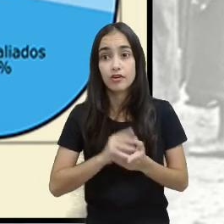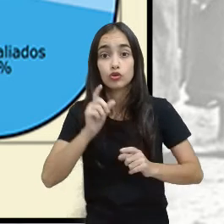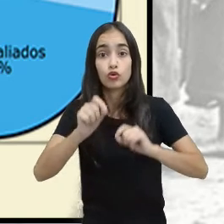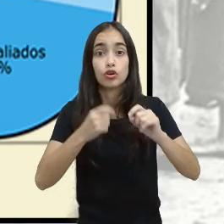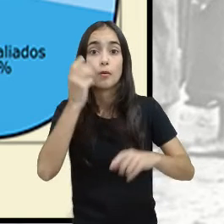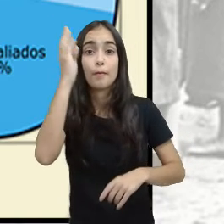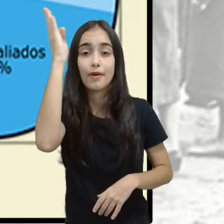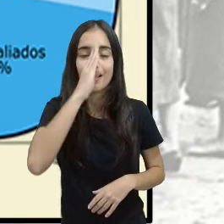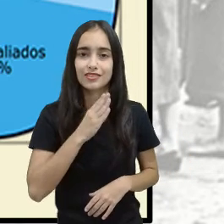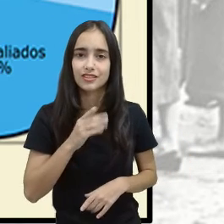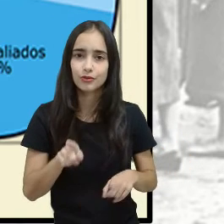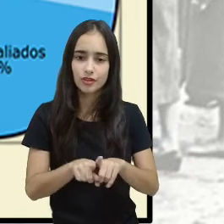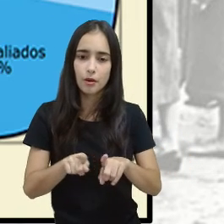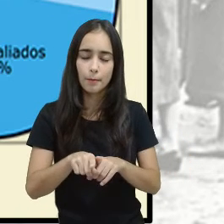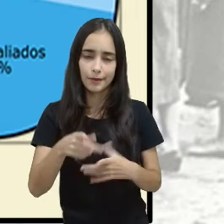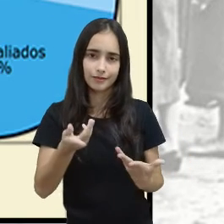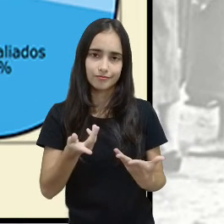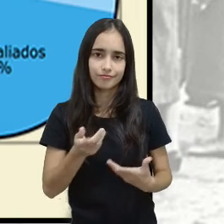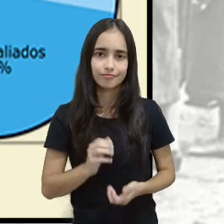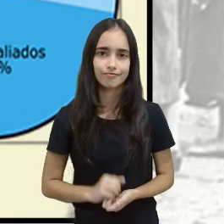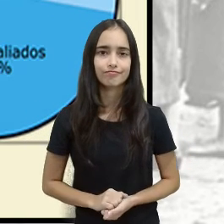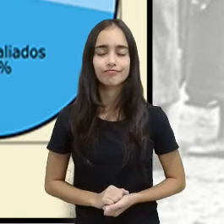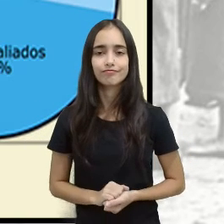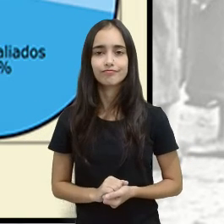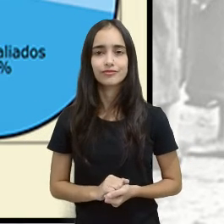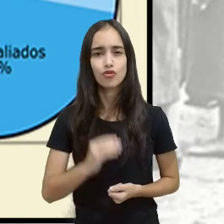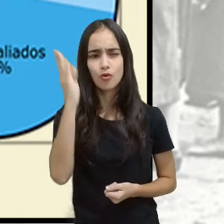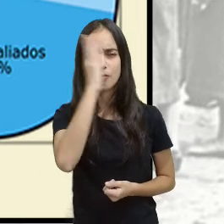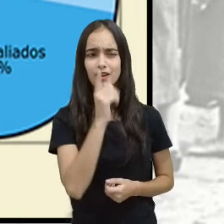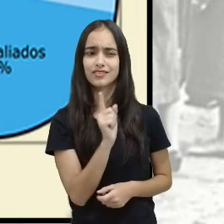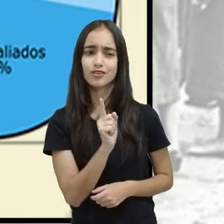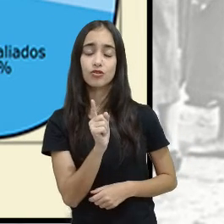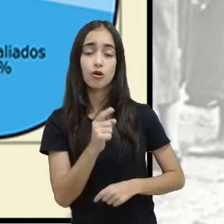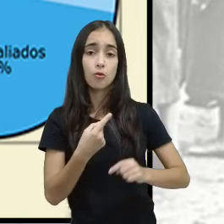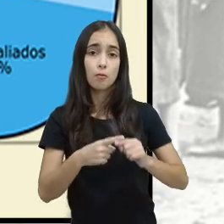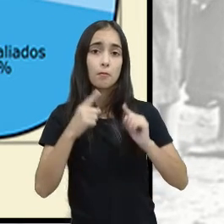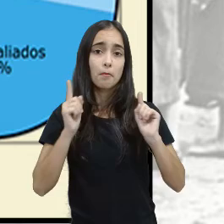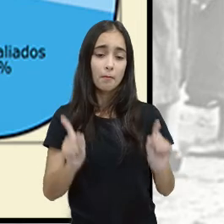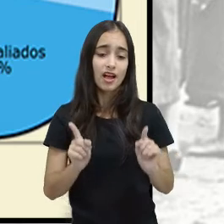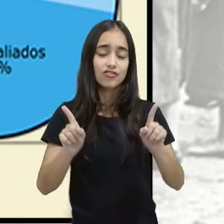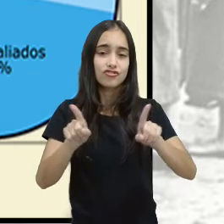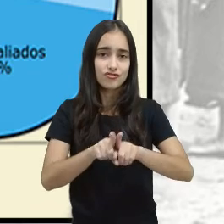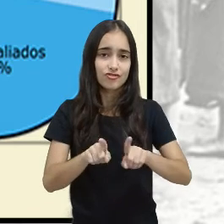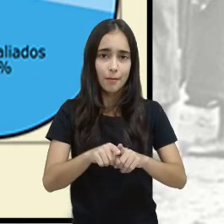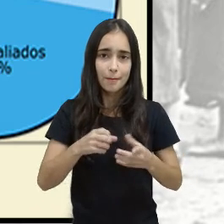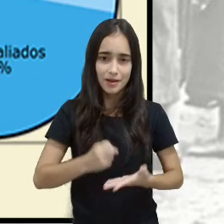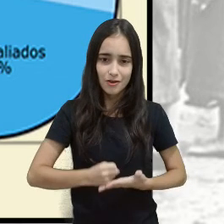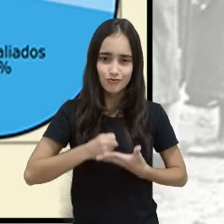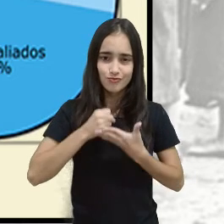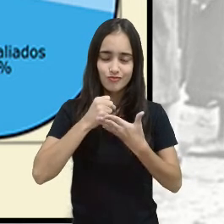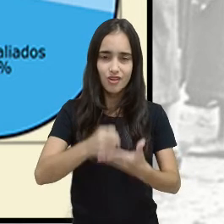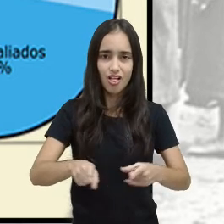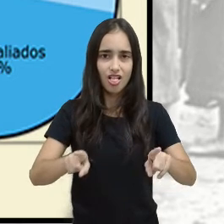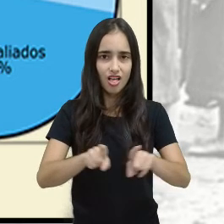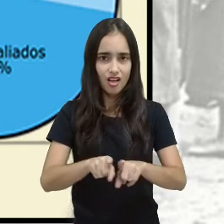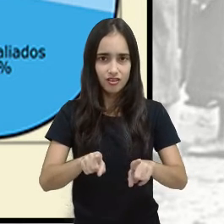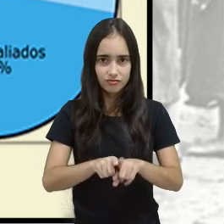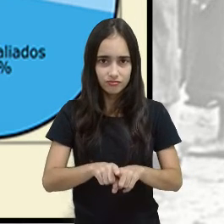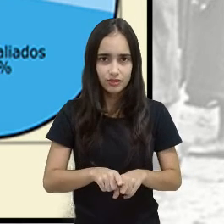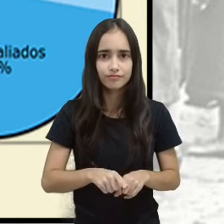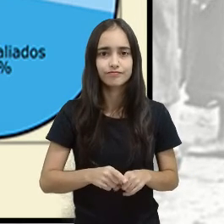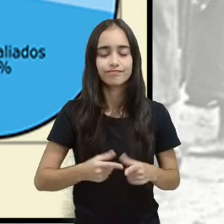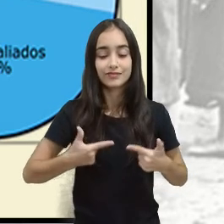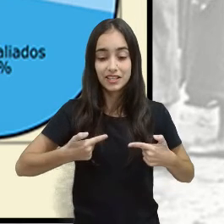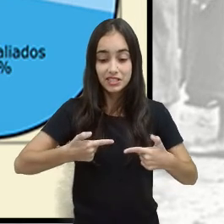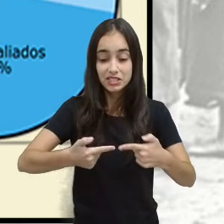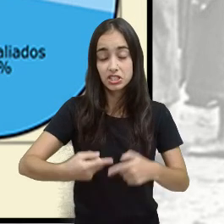Né? O Brasil não está ali não, mas o Brasil ele também contribuiu, né, durante a Segunda